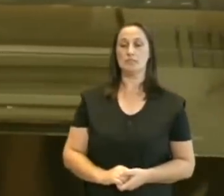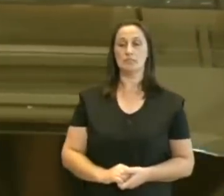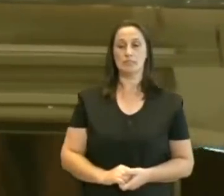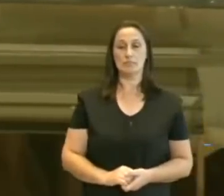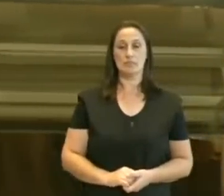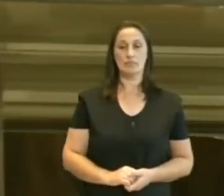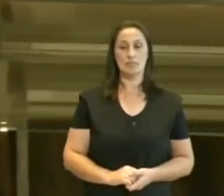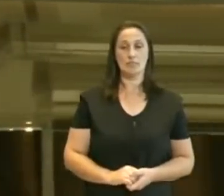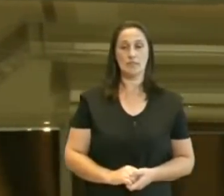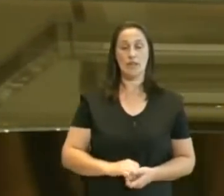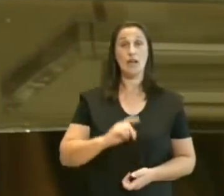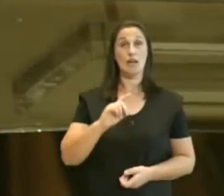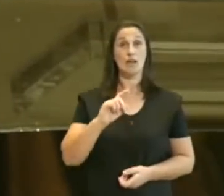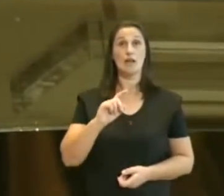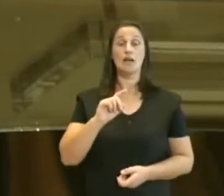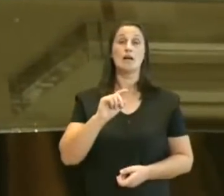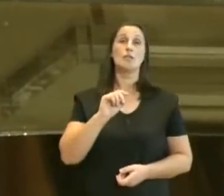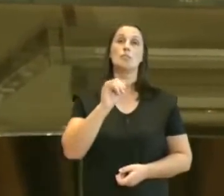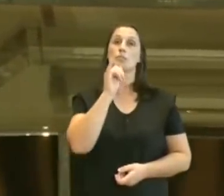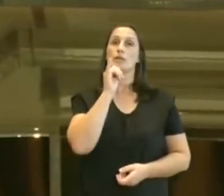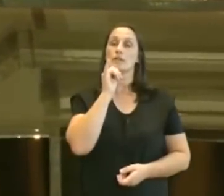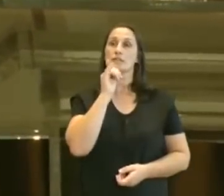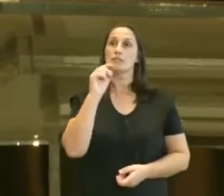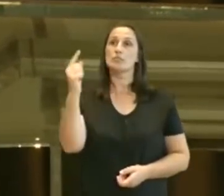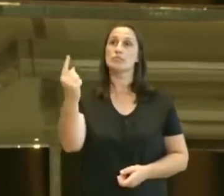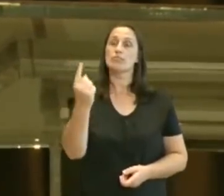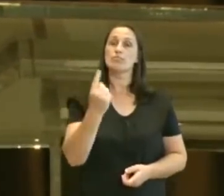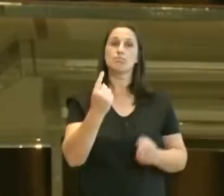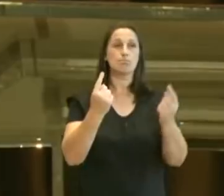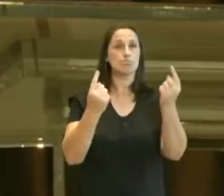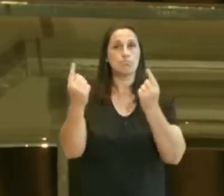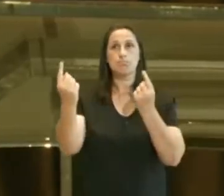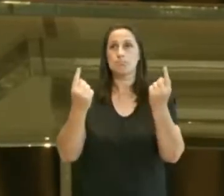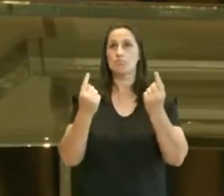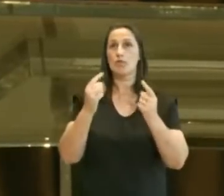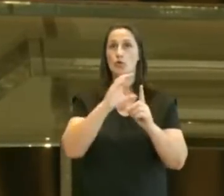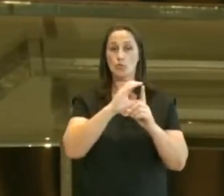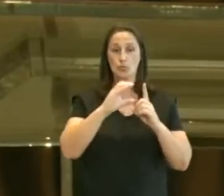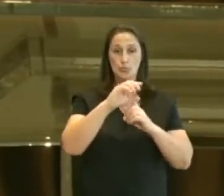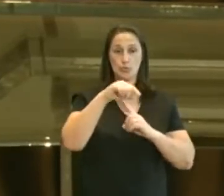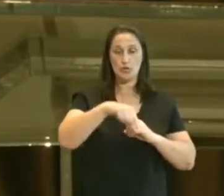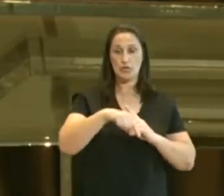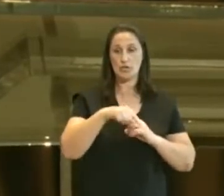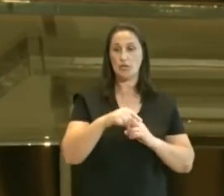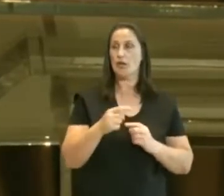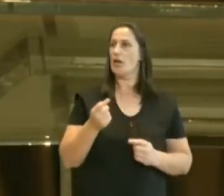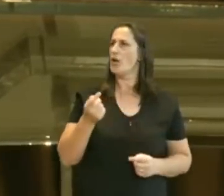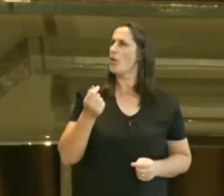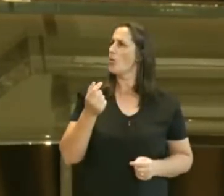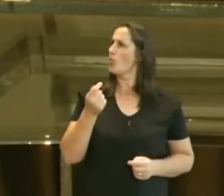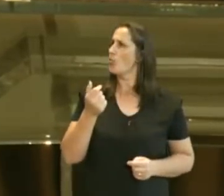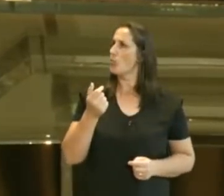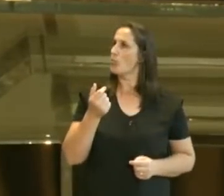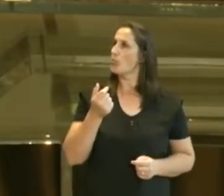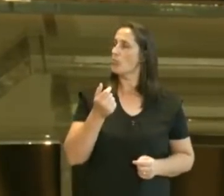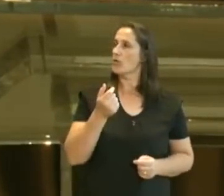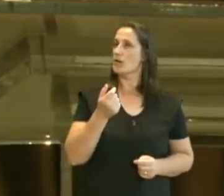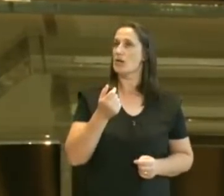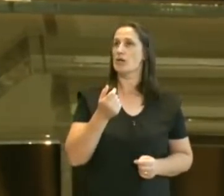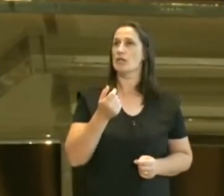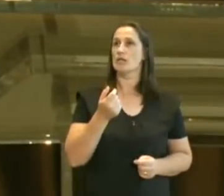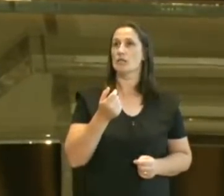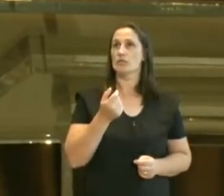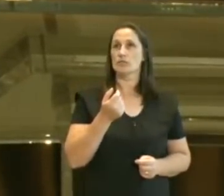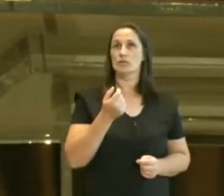A gente vem para um culto aqui, né, com um ambiente como esse, que tem quase, aqui nesse auditório, um pouco menos de